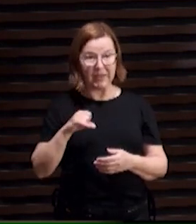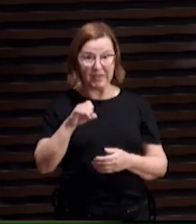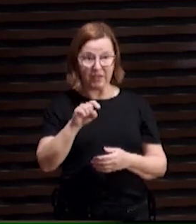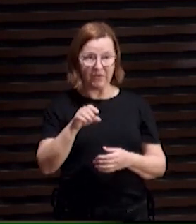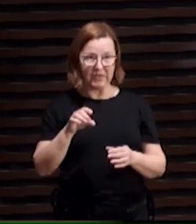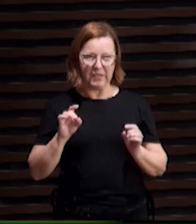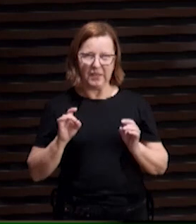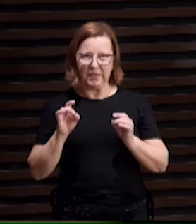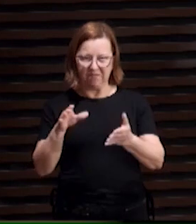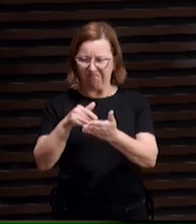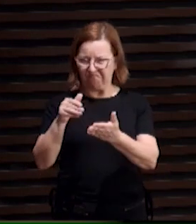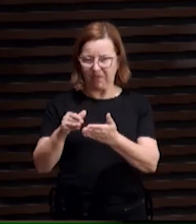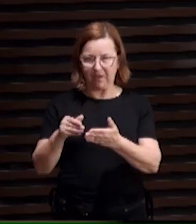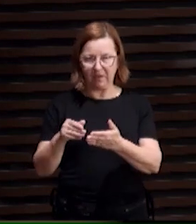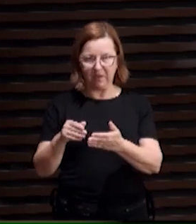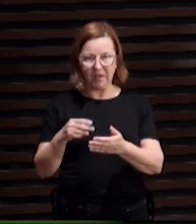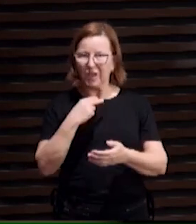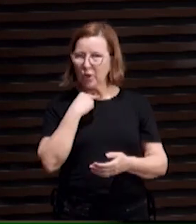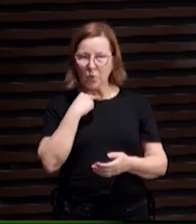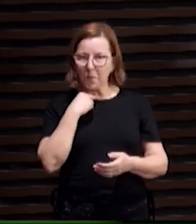fazer negócios.